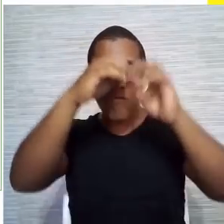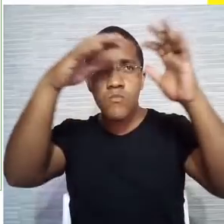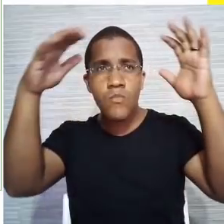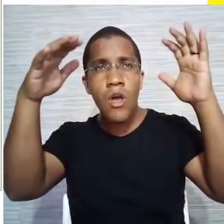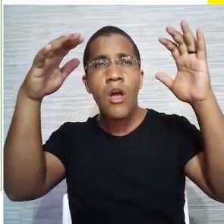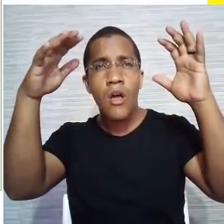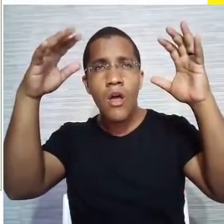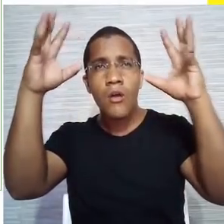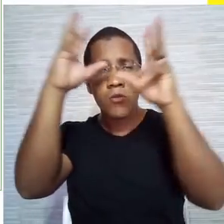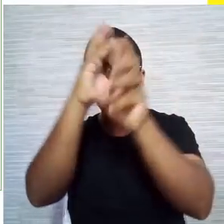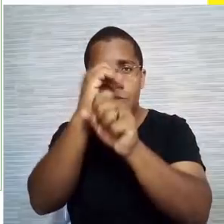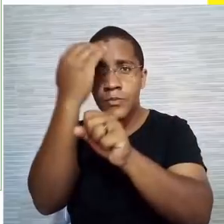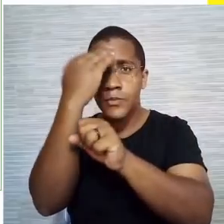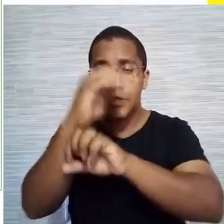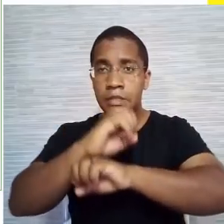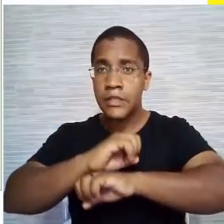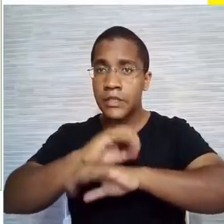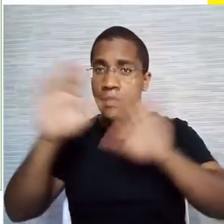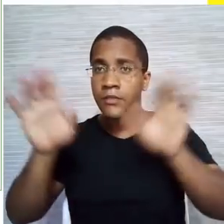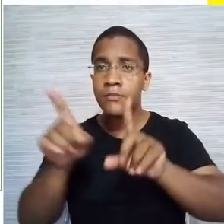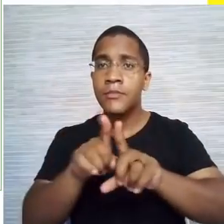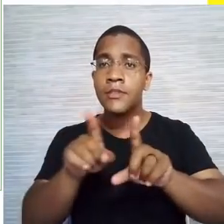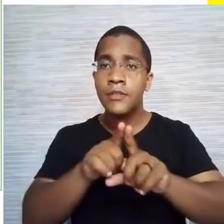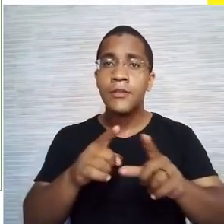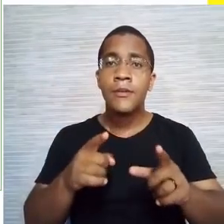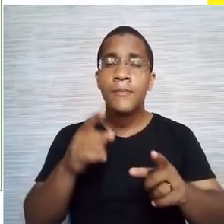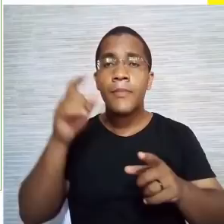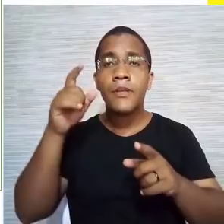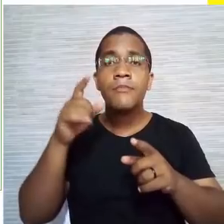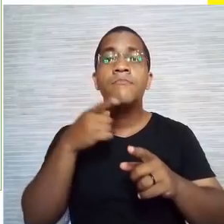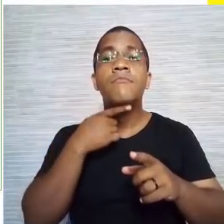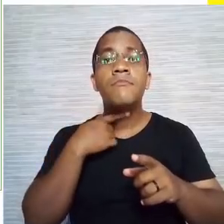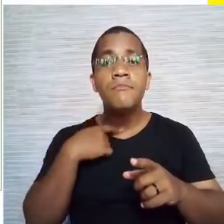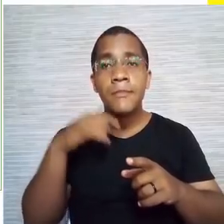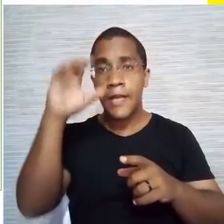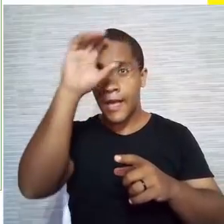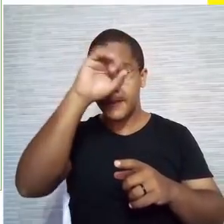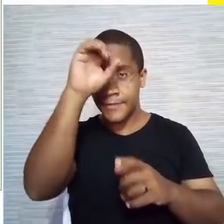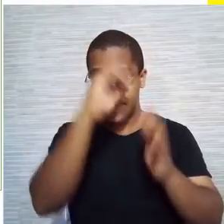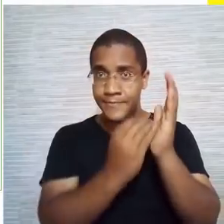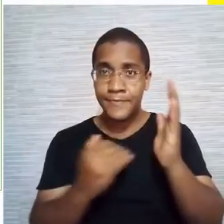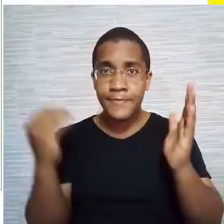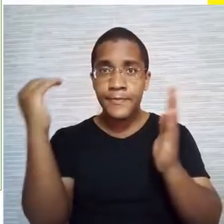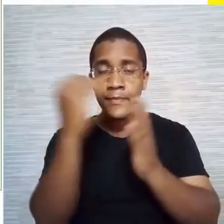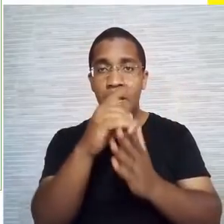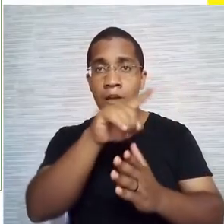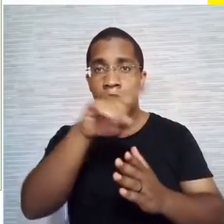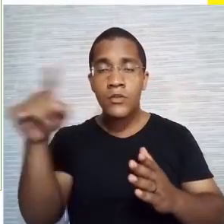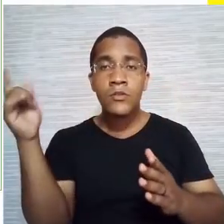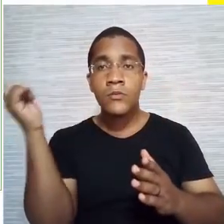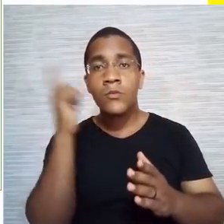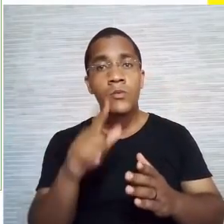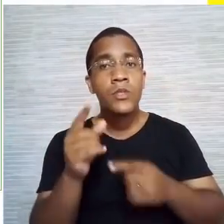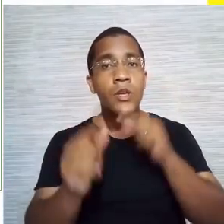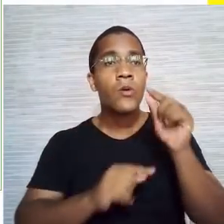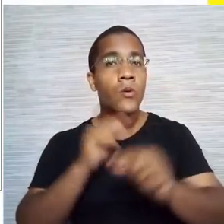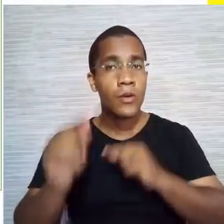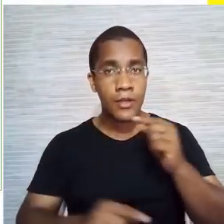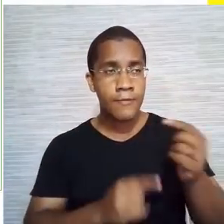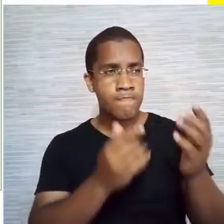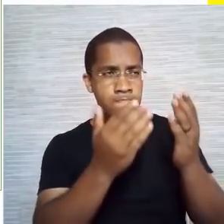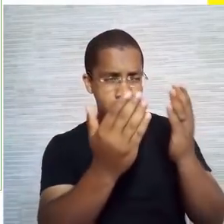que demanda uma aprendizagem ativa e, assim, desperta naquele que pesquisa as capacidades